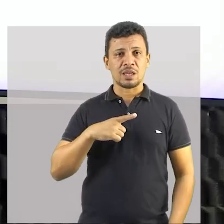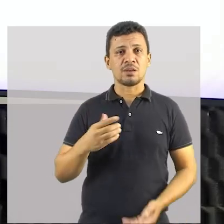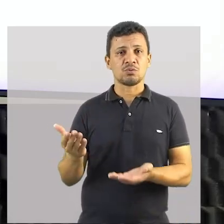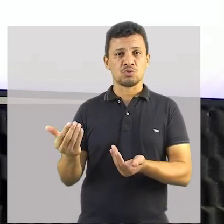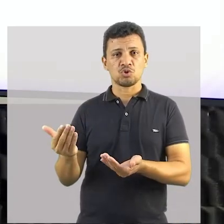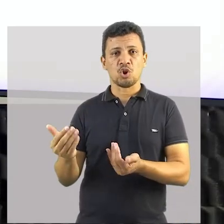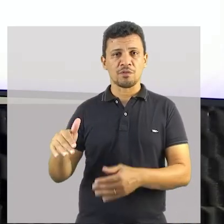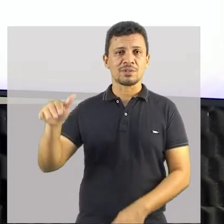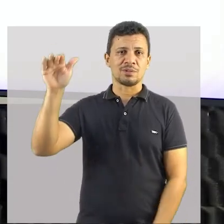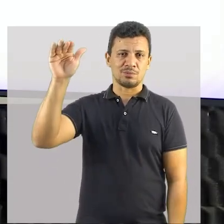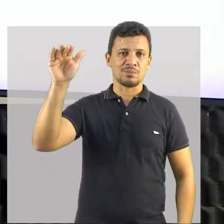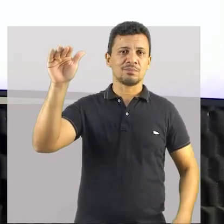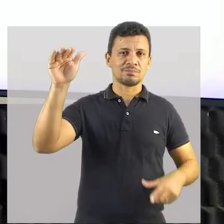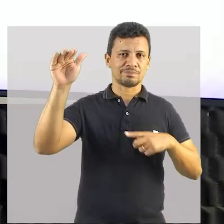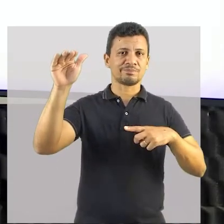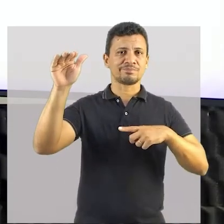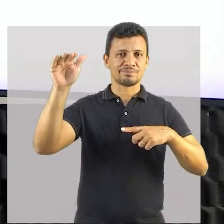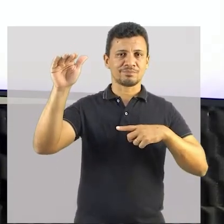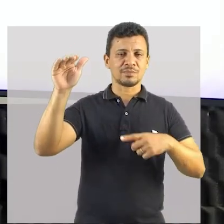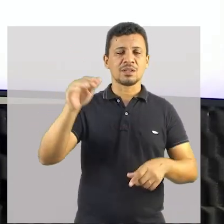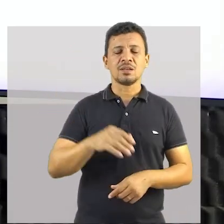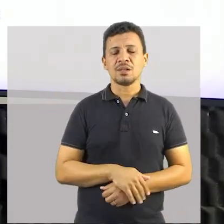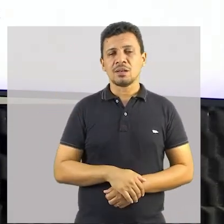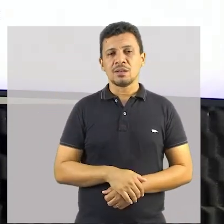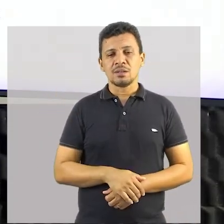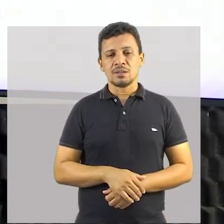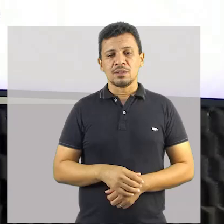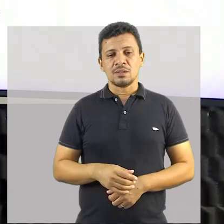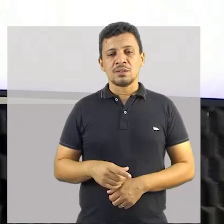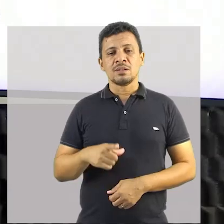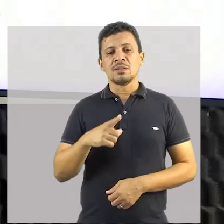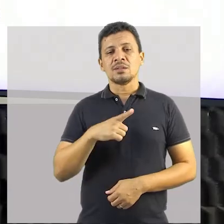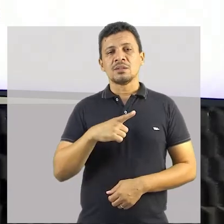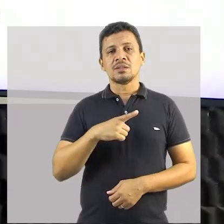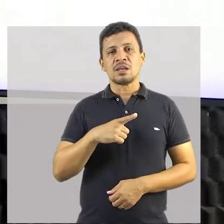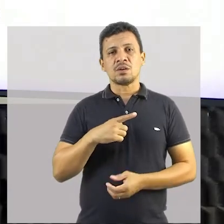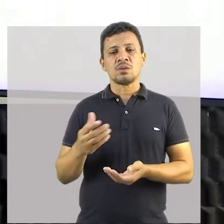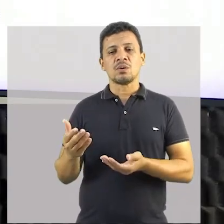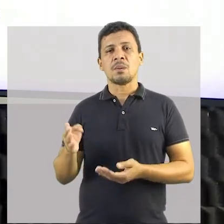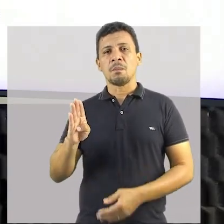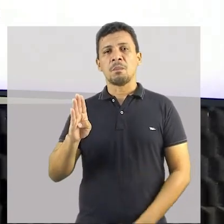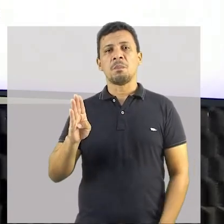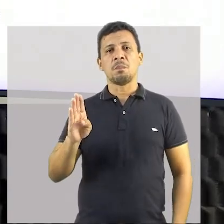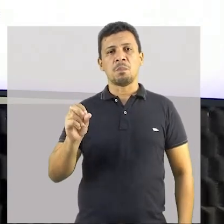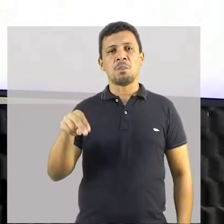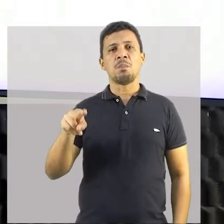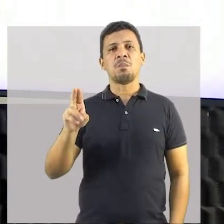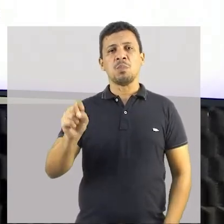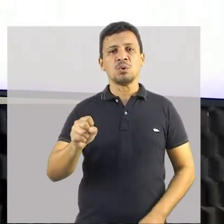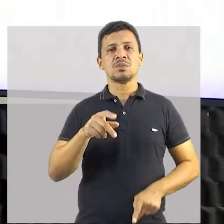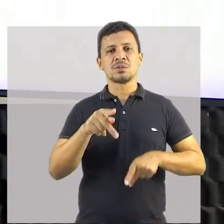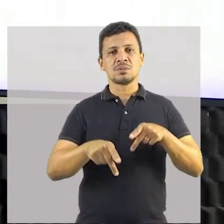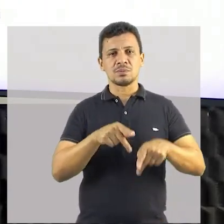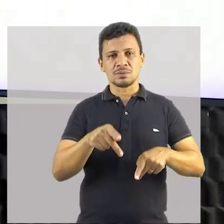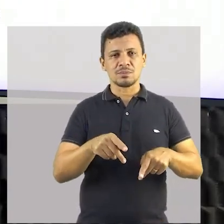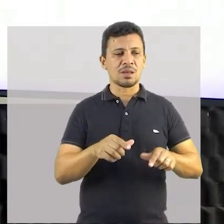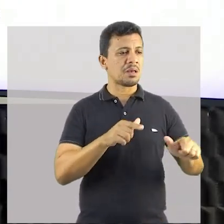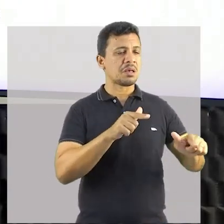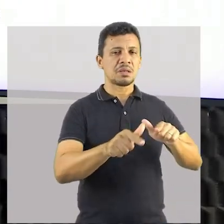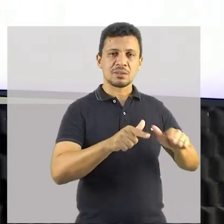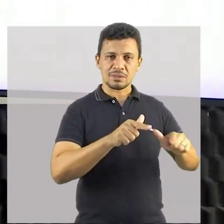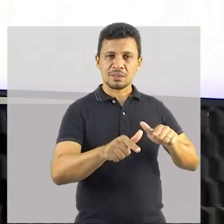jovens adultos. Se eu tenho jovens adultos, olha só, eu tenho um bônus demográfico. Mão de